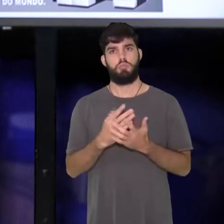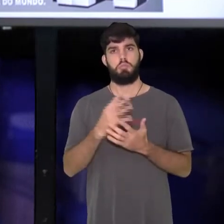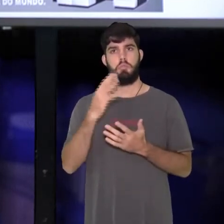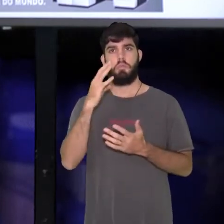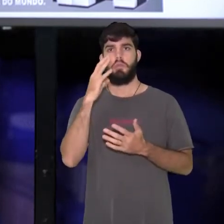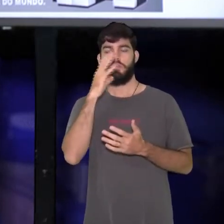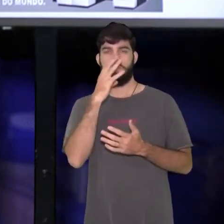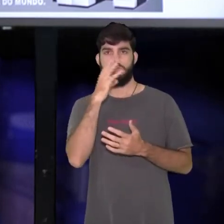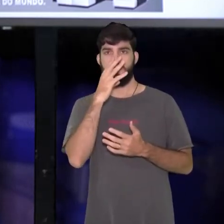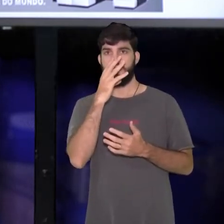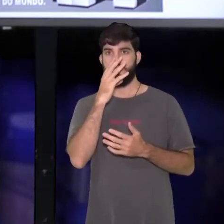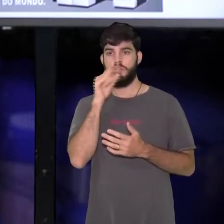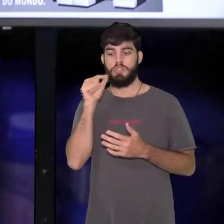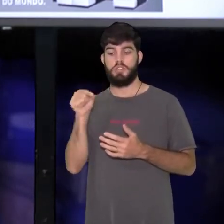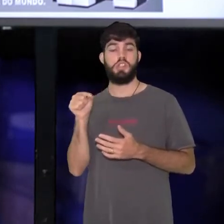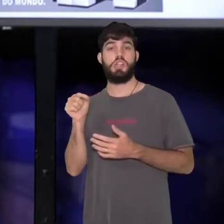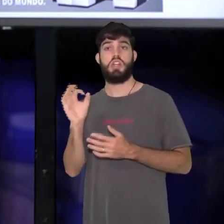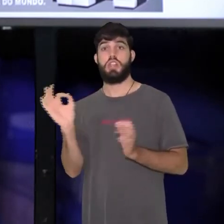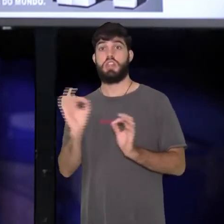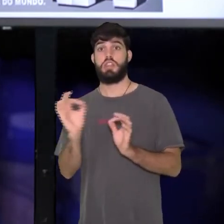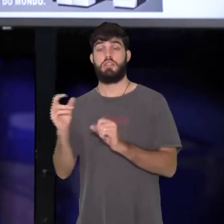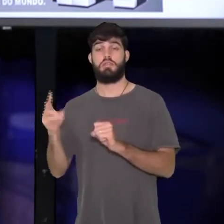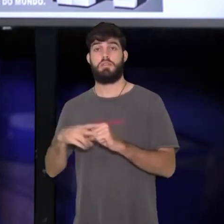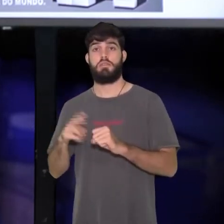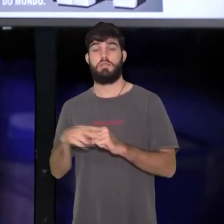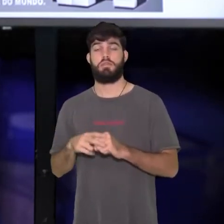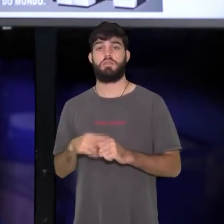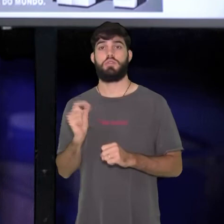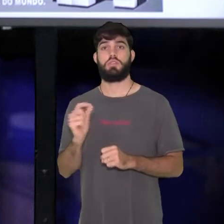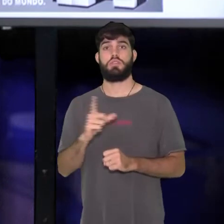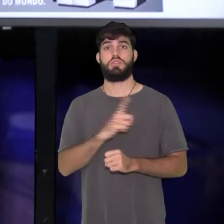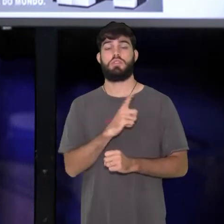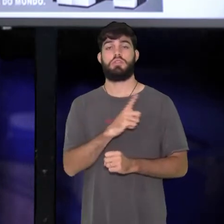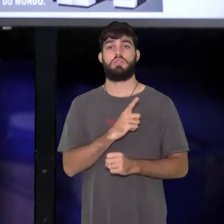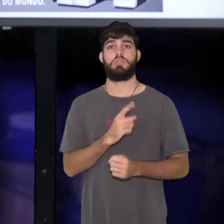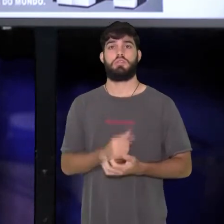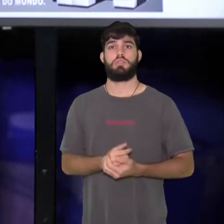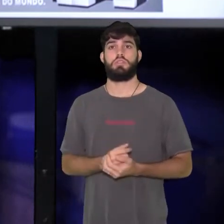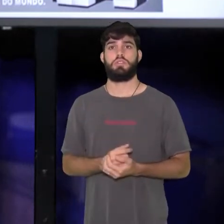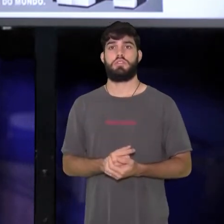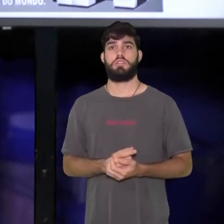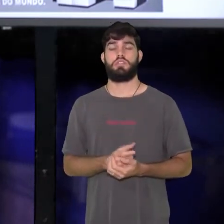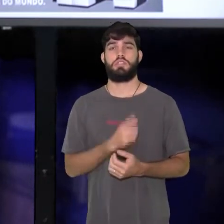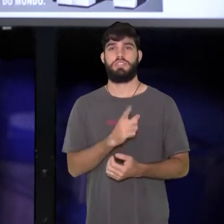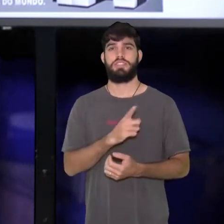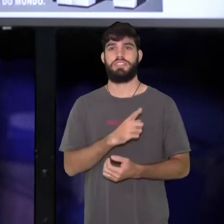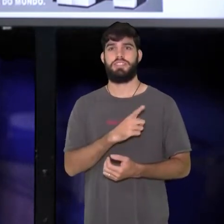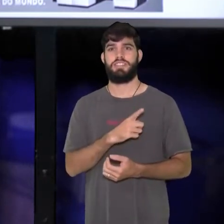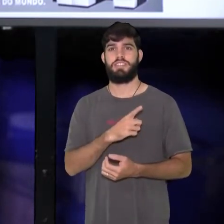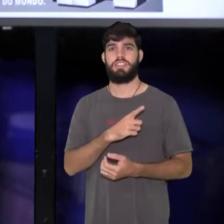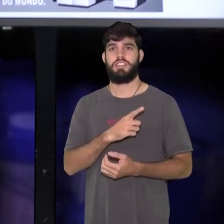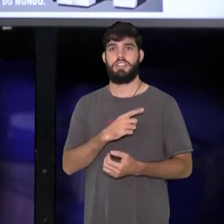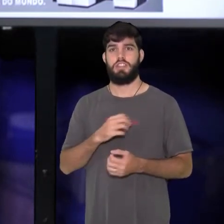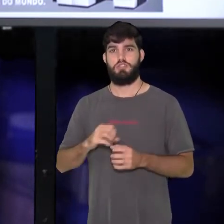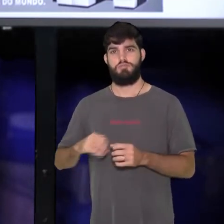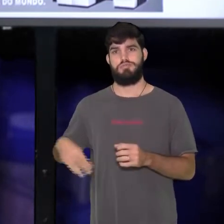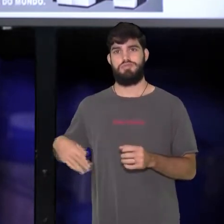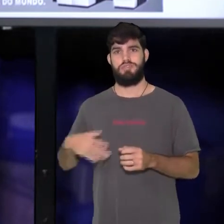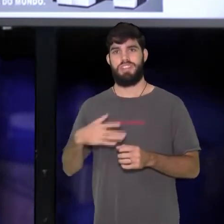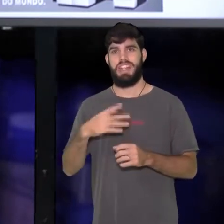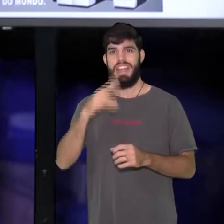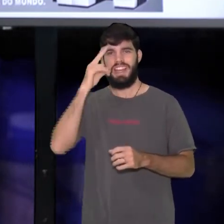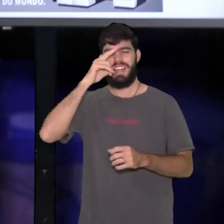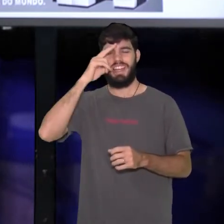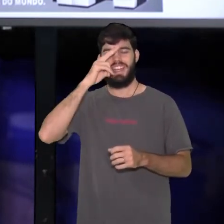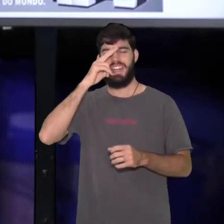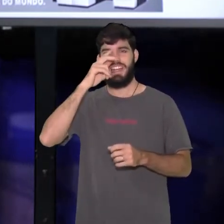os elementos não verbais. O que é que eu tenho de não verbal aqui? Eu tenho aquela poeirinha, lembra do Papaléguas? Que ele é